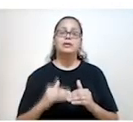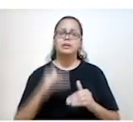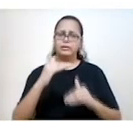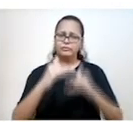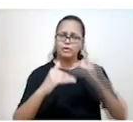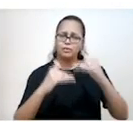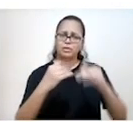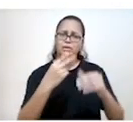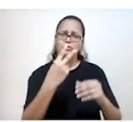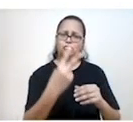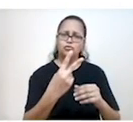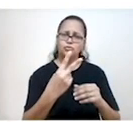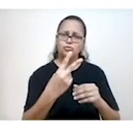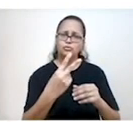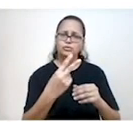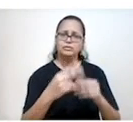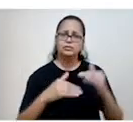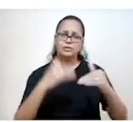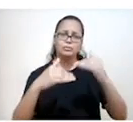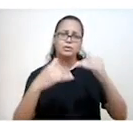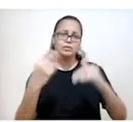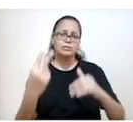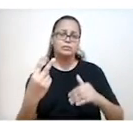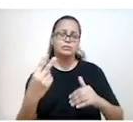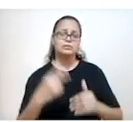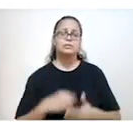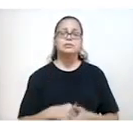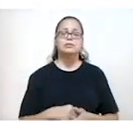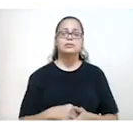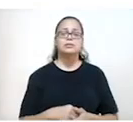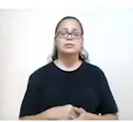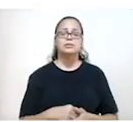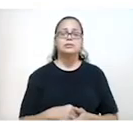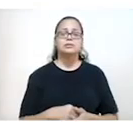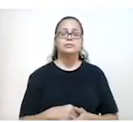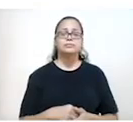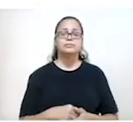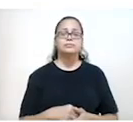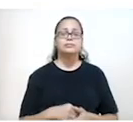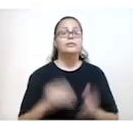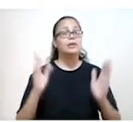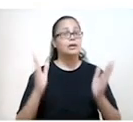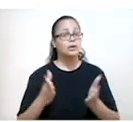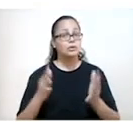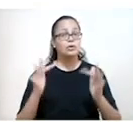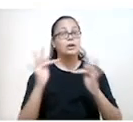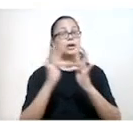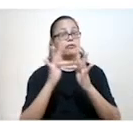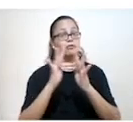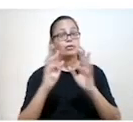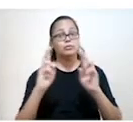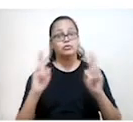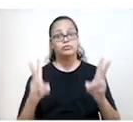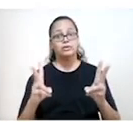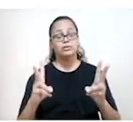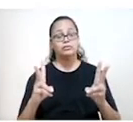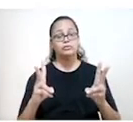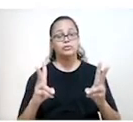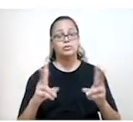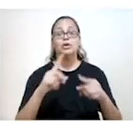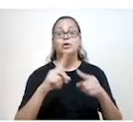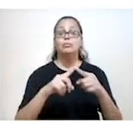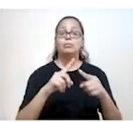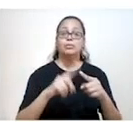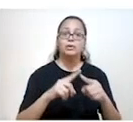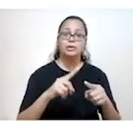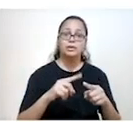Só que aqui começou com uma bolinha. Naquele exemplo dos quadrados, começou com 2 quadrados. Então a fórmula vai ser diferente. Que aqui é